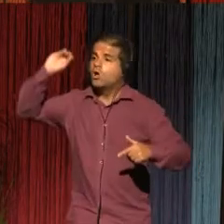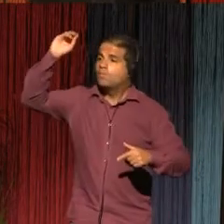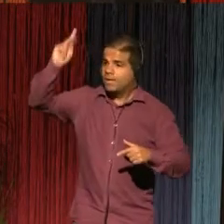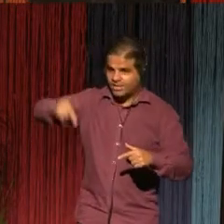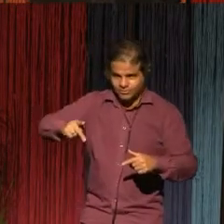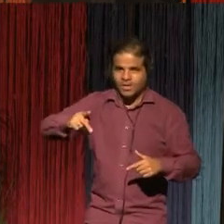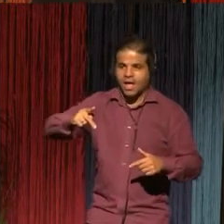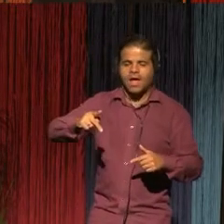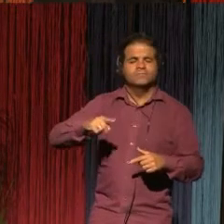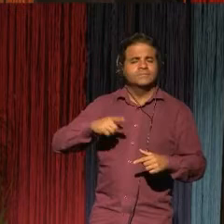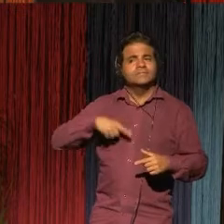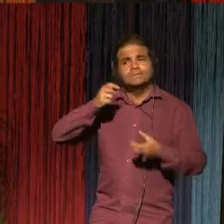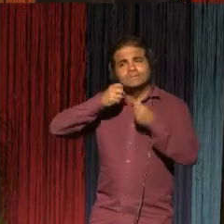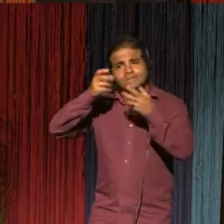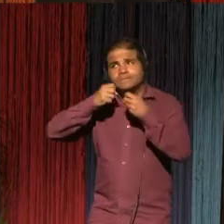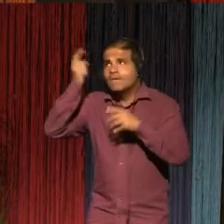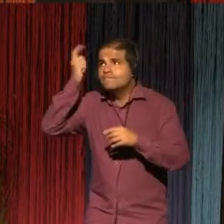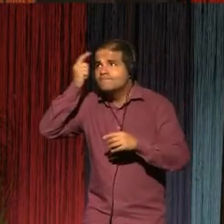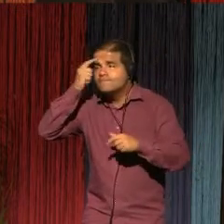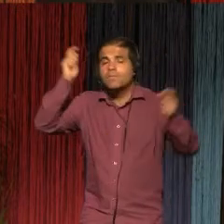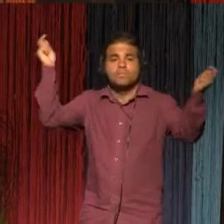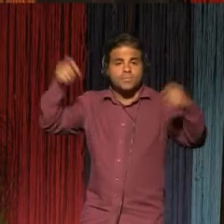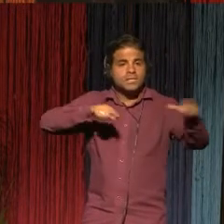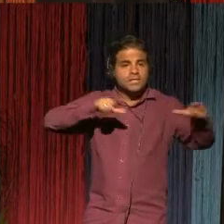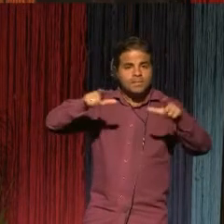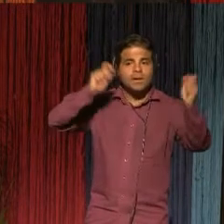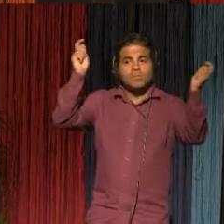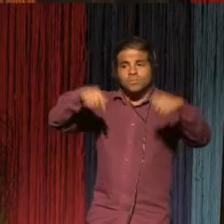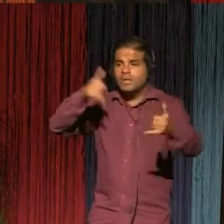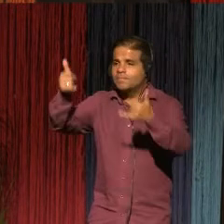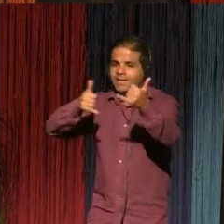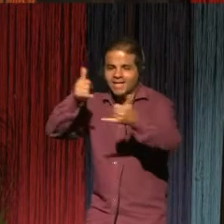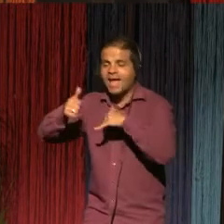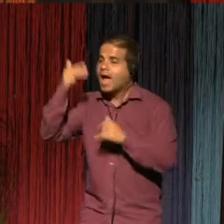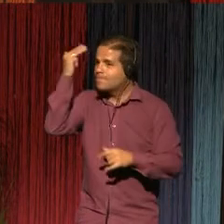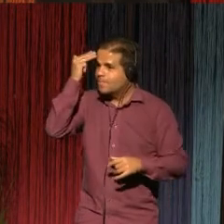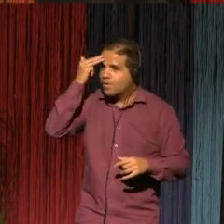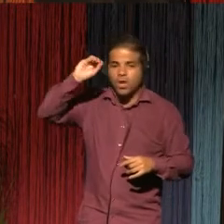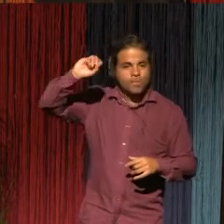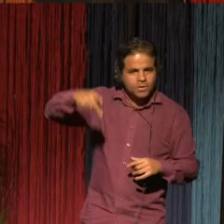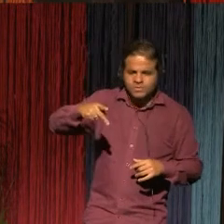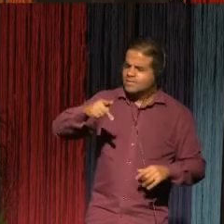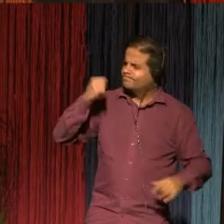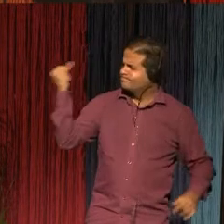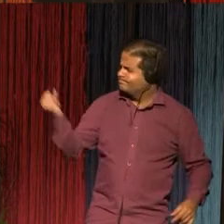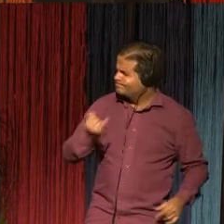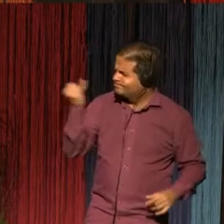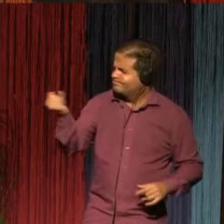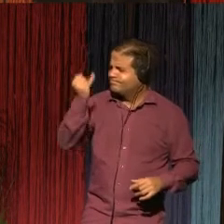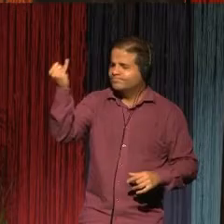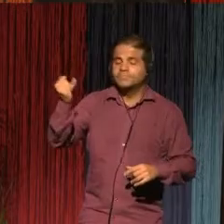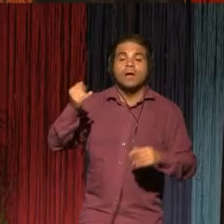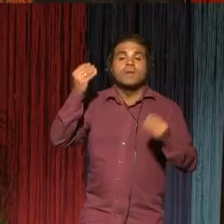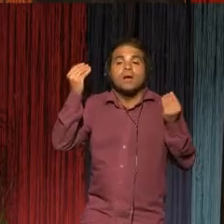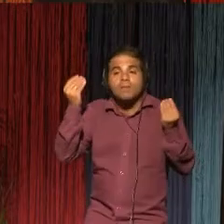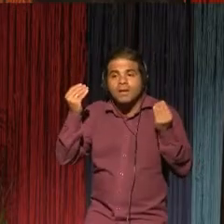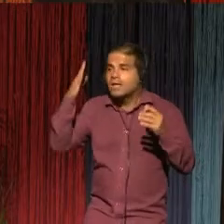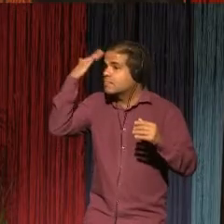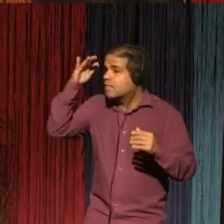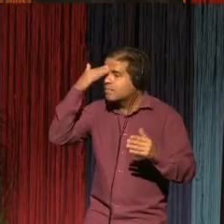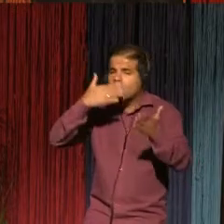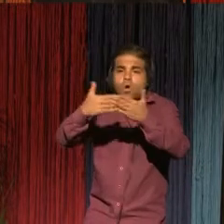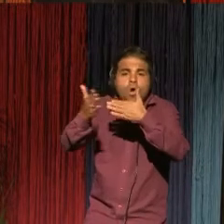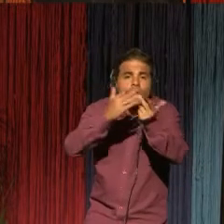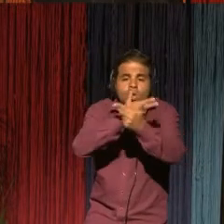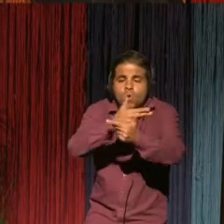operacional. Ter os dados em mente para poder trabalhar e brincar. A memória operacional é fundamental para entender qualquer coisa